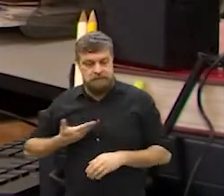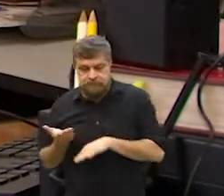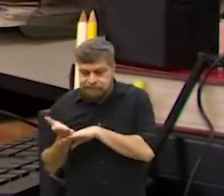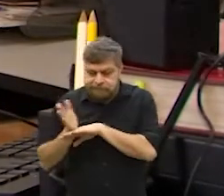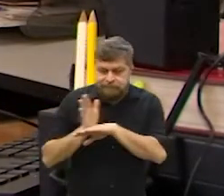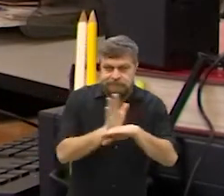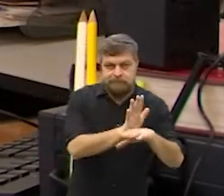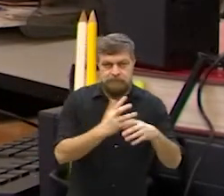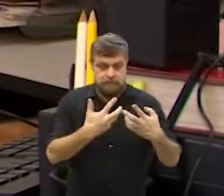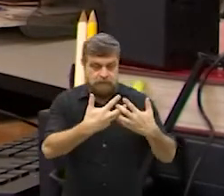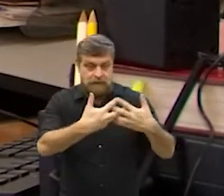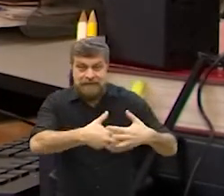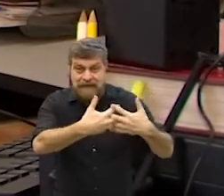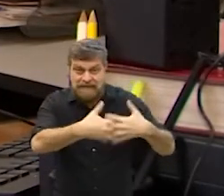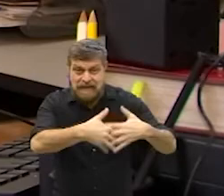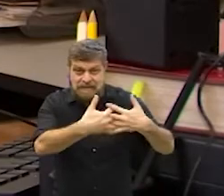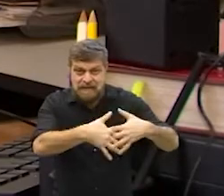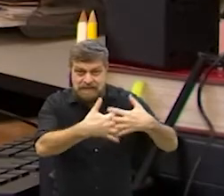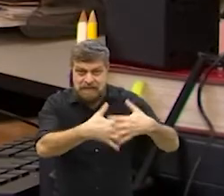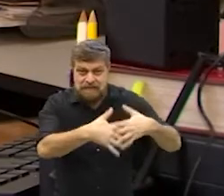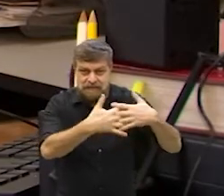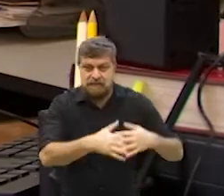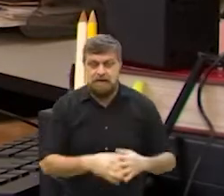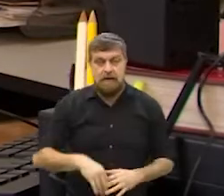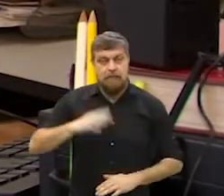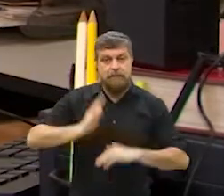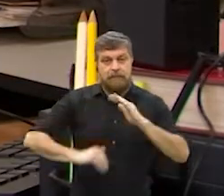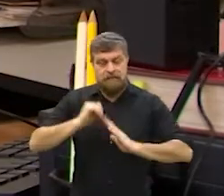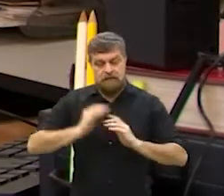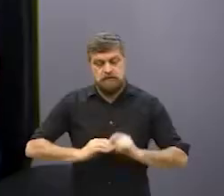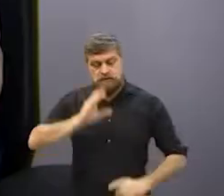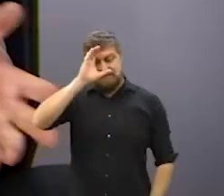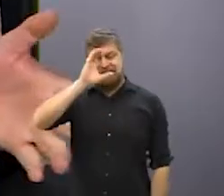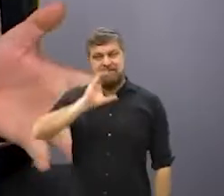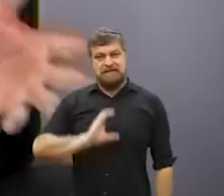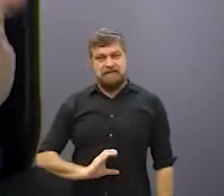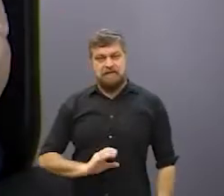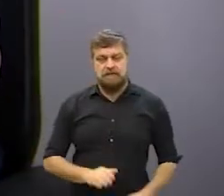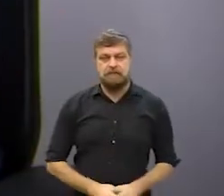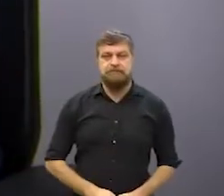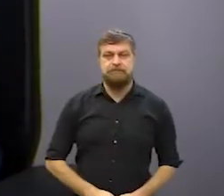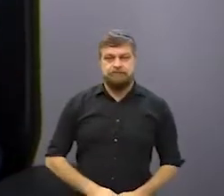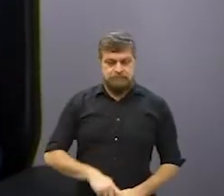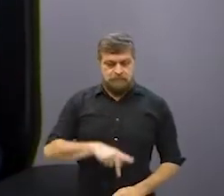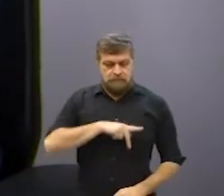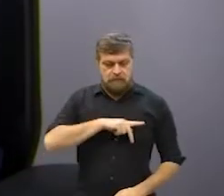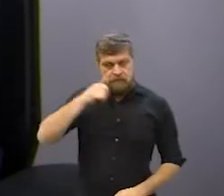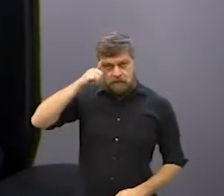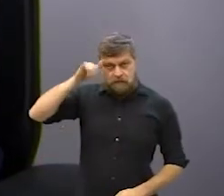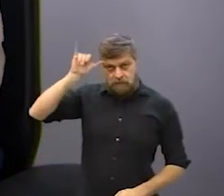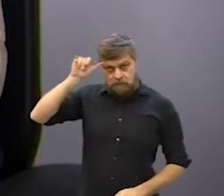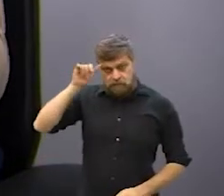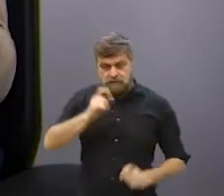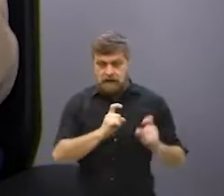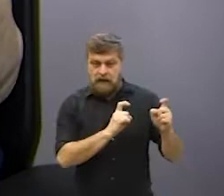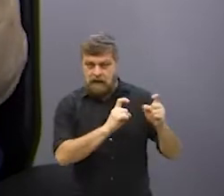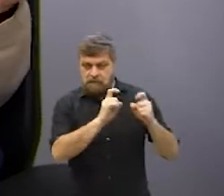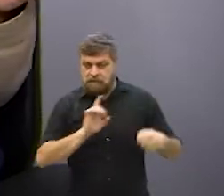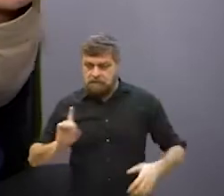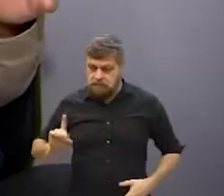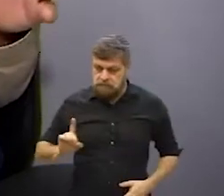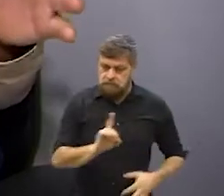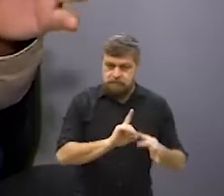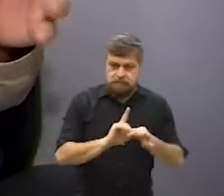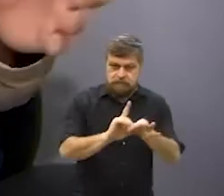para executar políticas públicas e é um exercício de cidadania Paulo Búfalo que esteve presente em uma